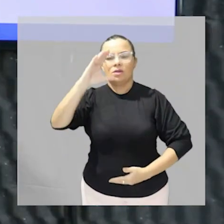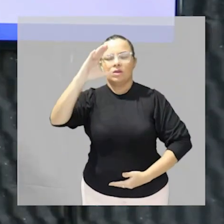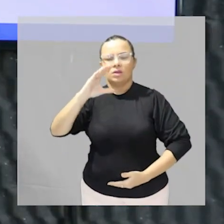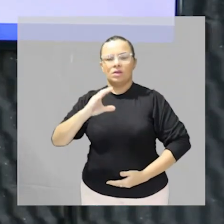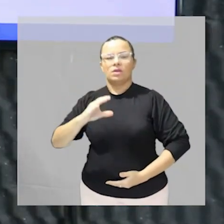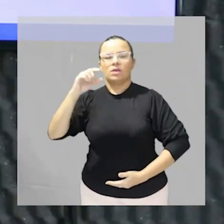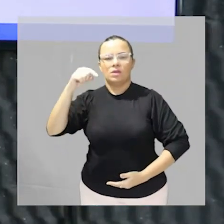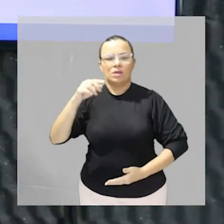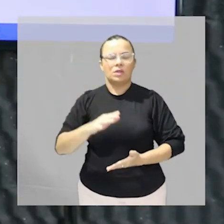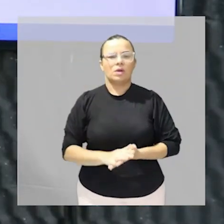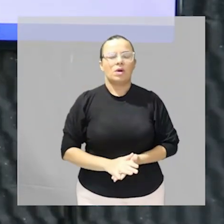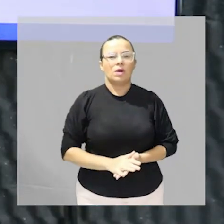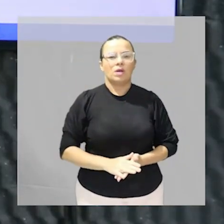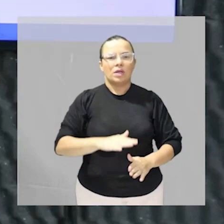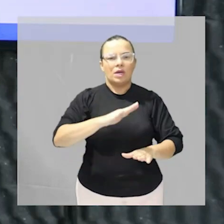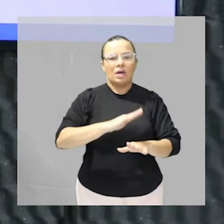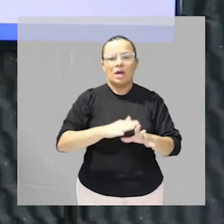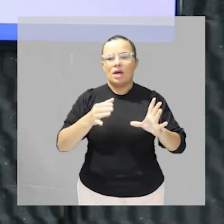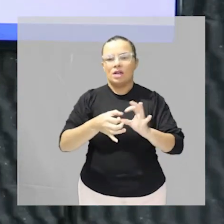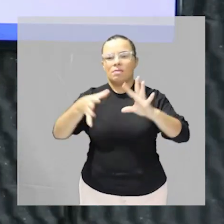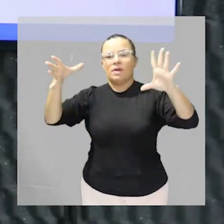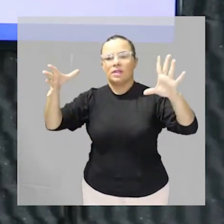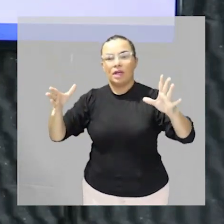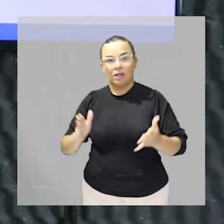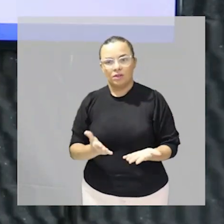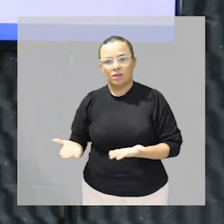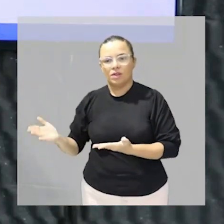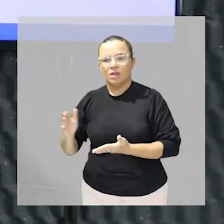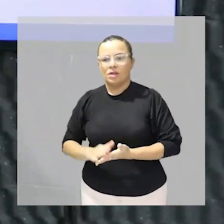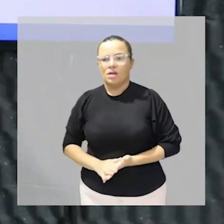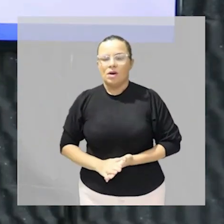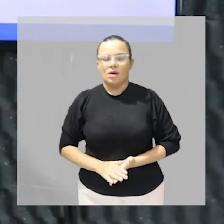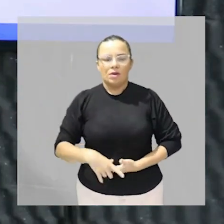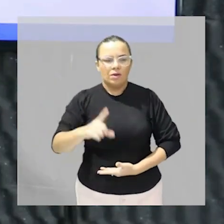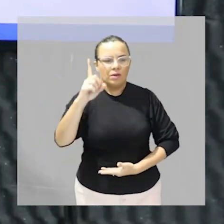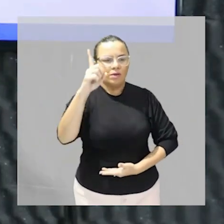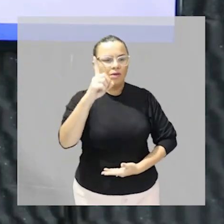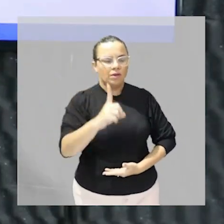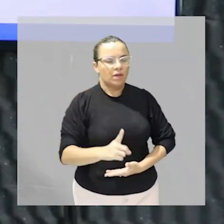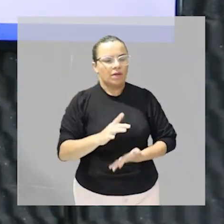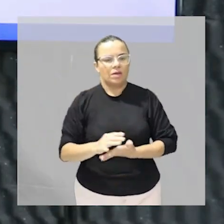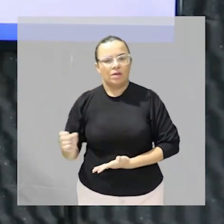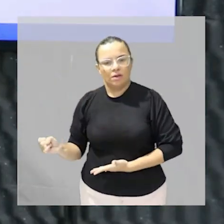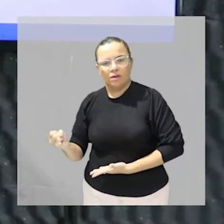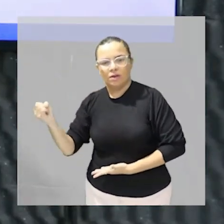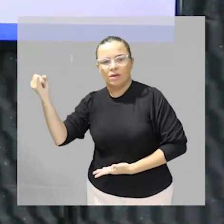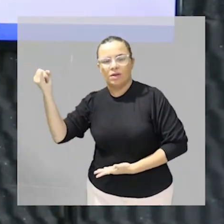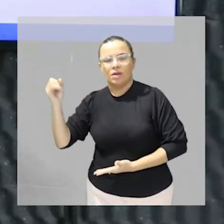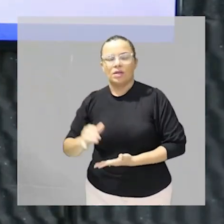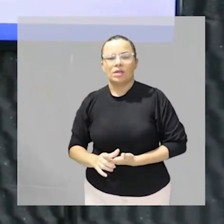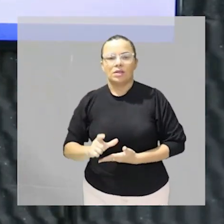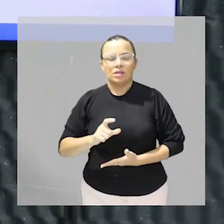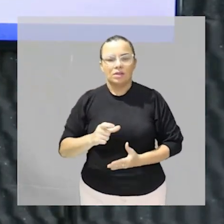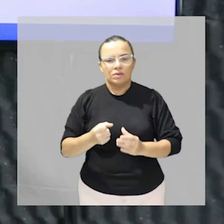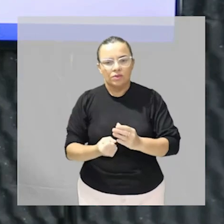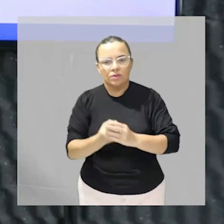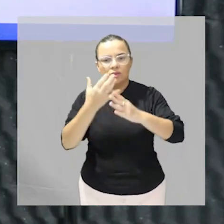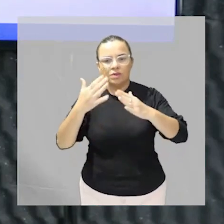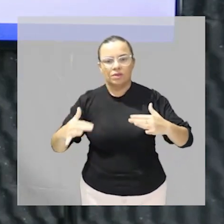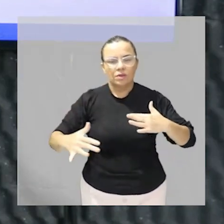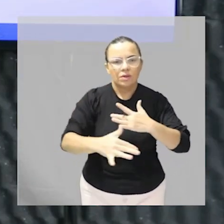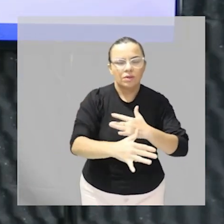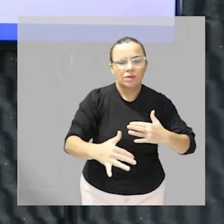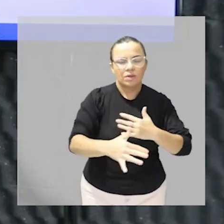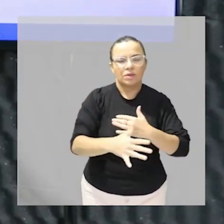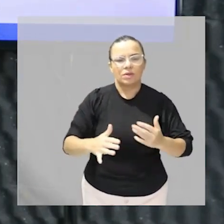de plenos direitos, era imprescindível para a existência da cidade-estado. Então, olha que ele nos fala,